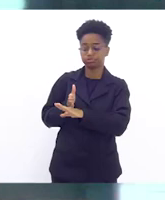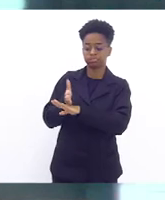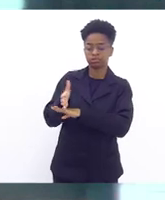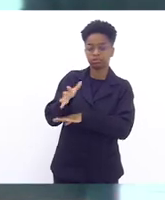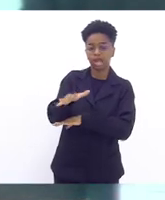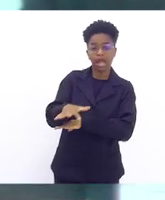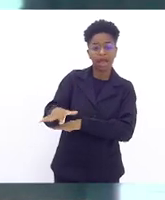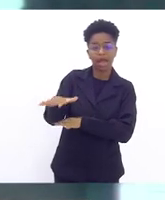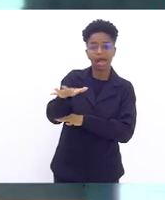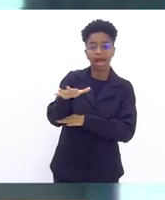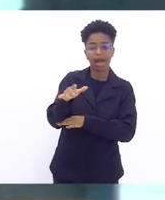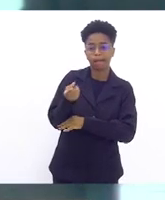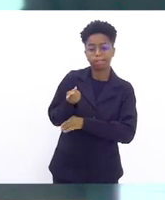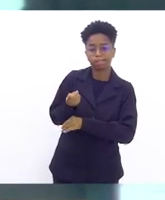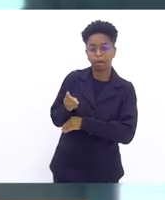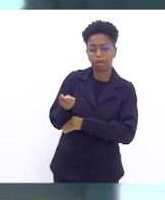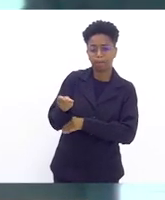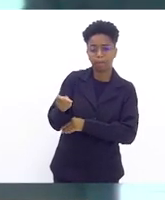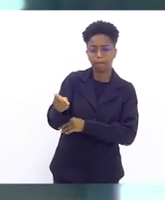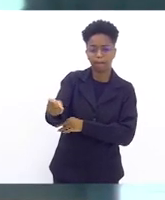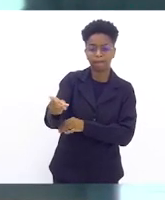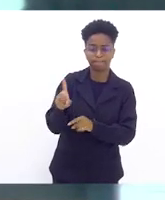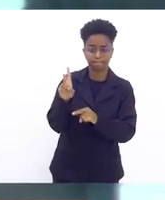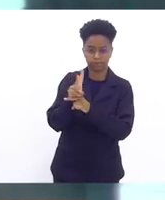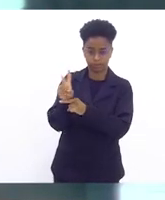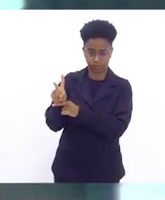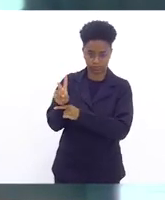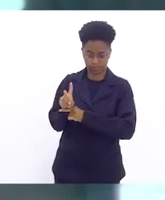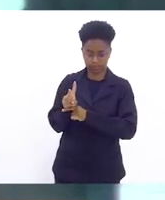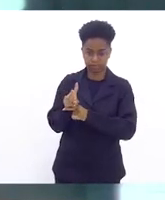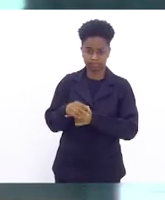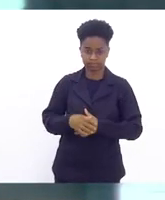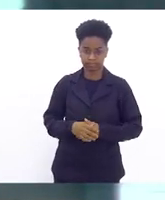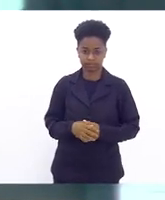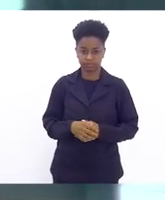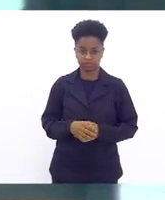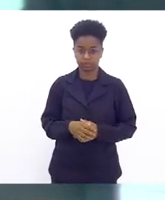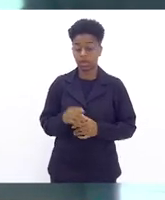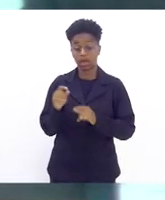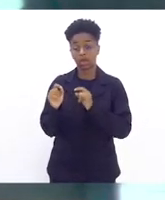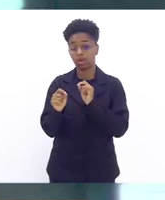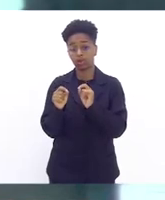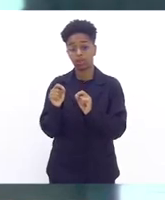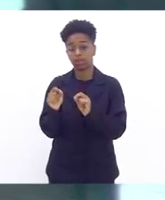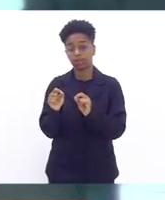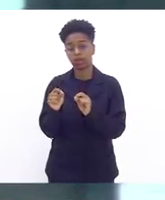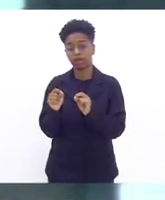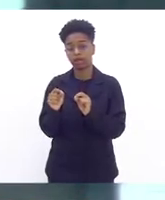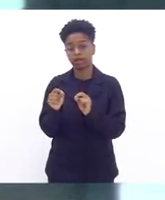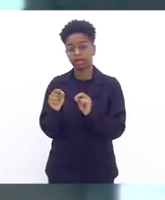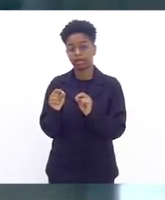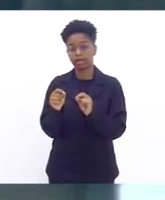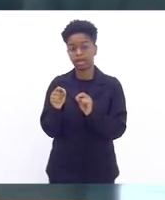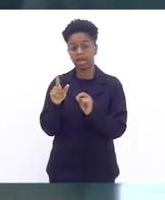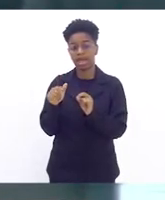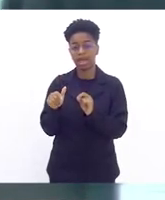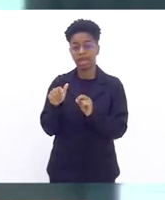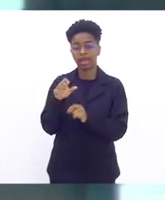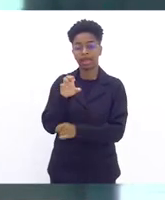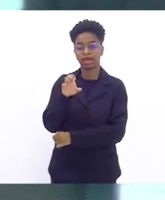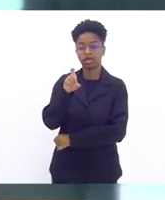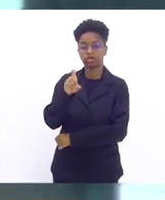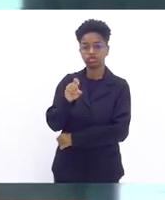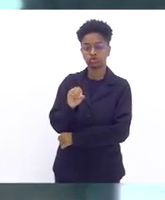das áreas mais intangíveis das unidades de conservação que são que a gente chama de espécies exóticas